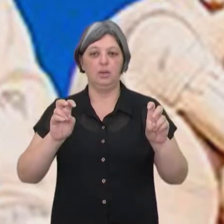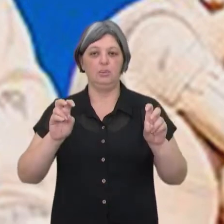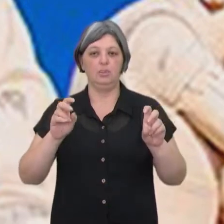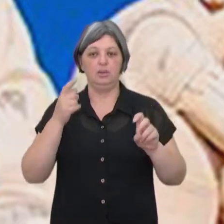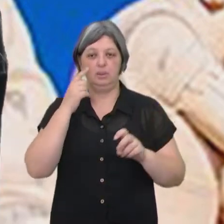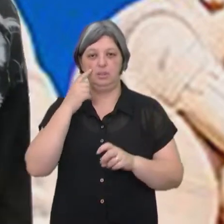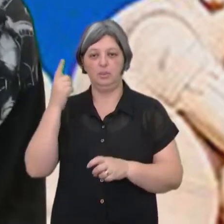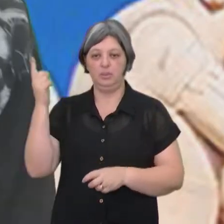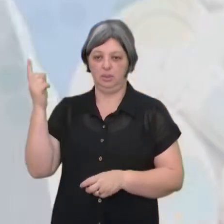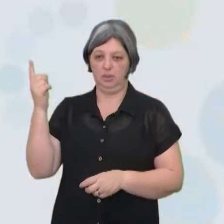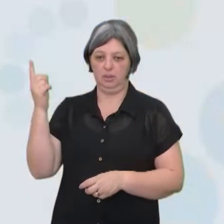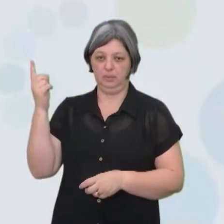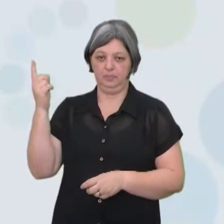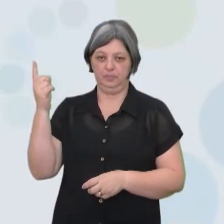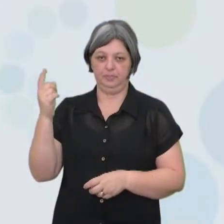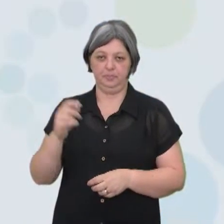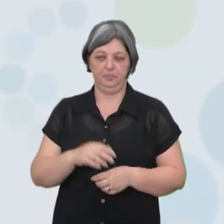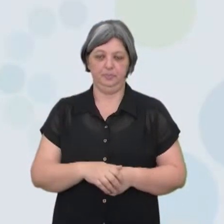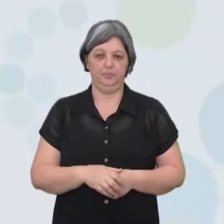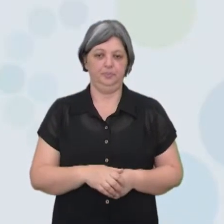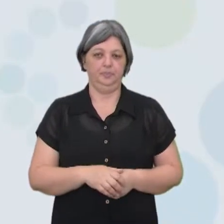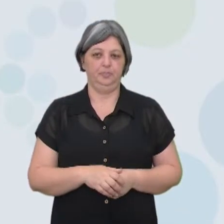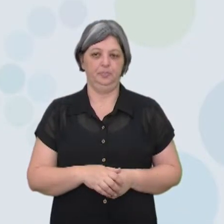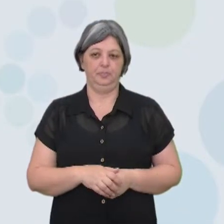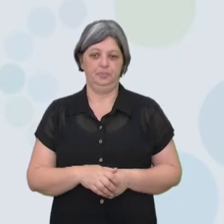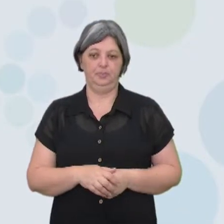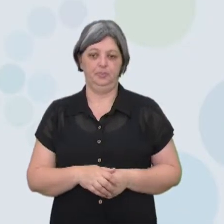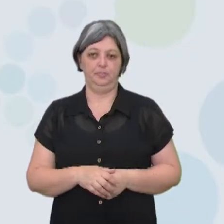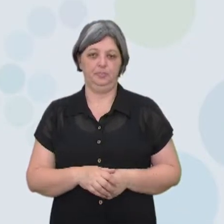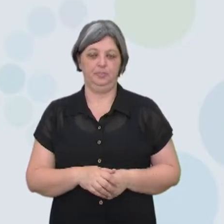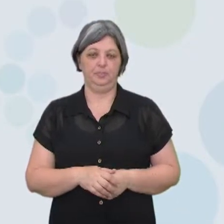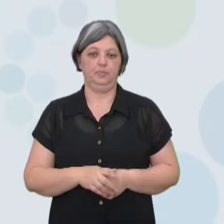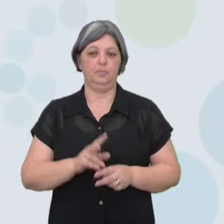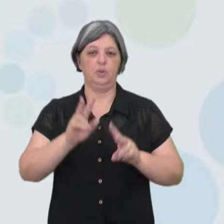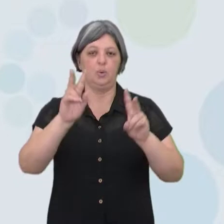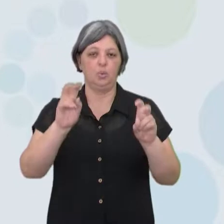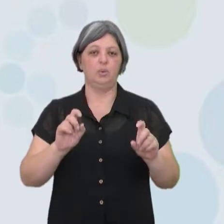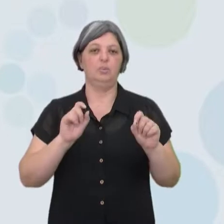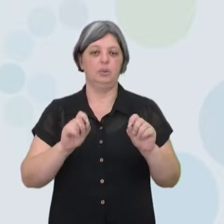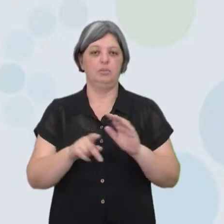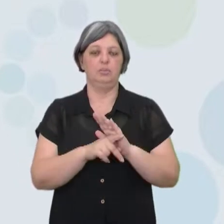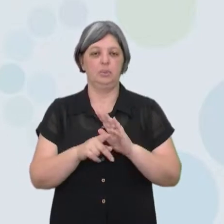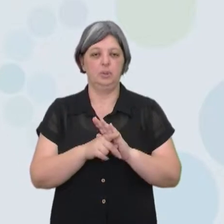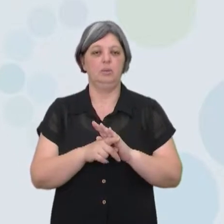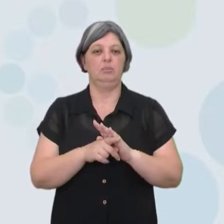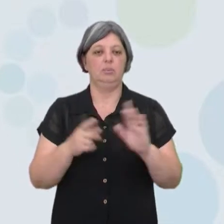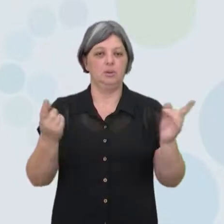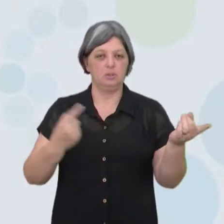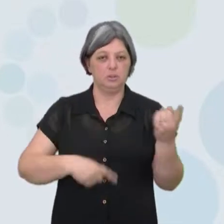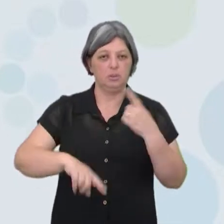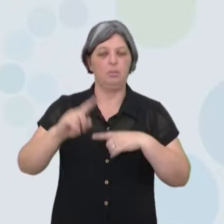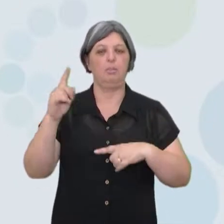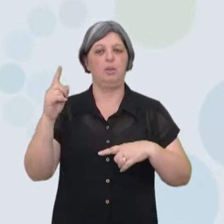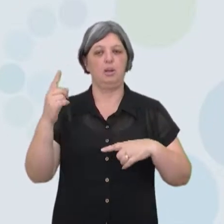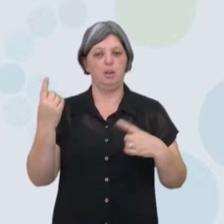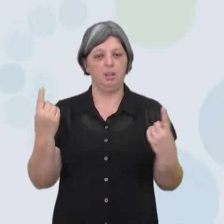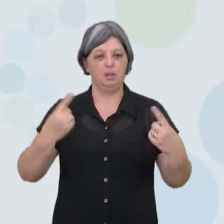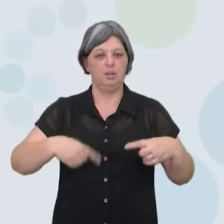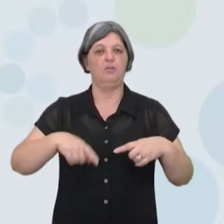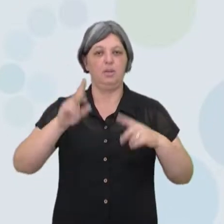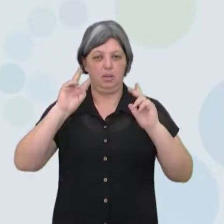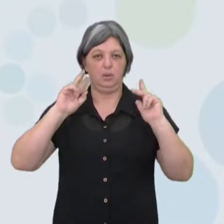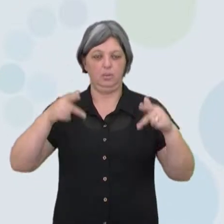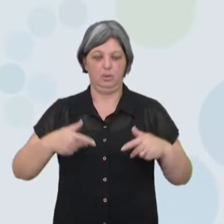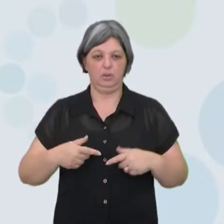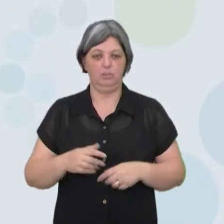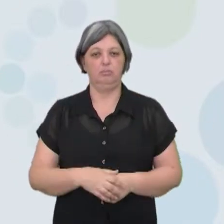na tela para vocês verem direitinho. O nosso aprofundamento é o Superar Desafios Ed-Humanas. A